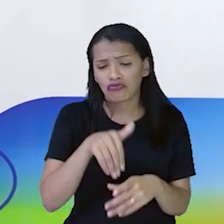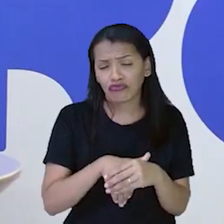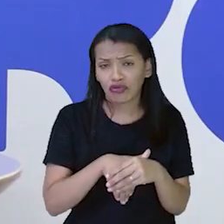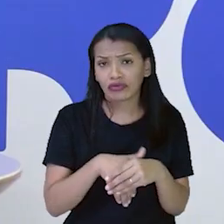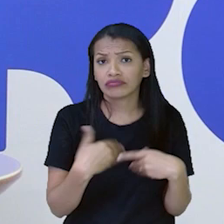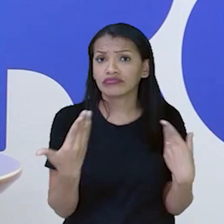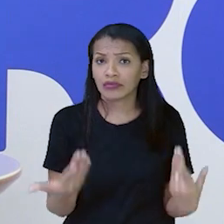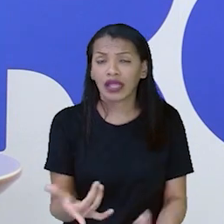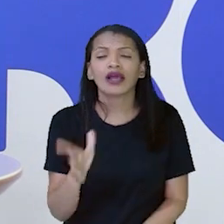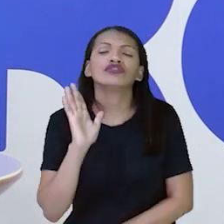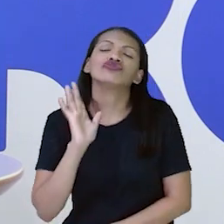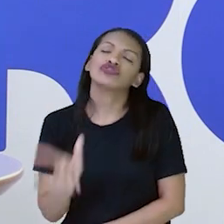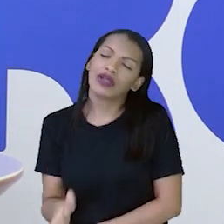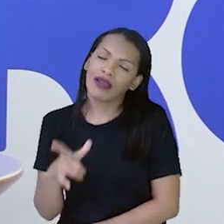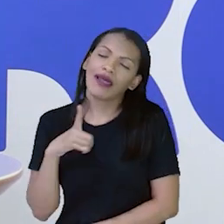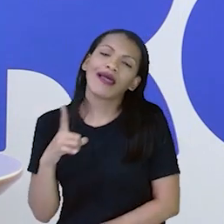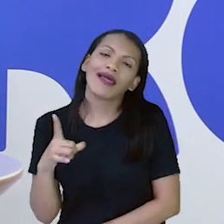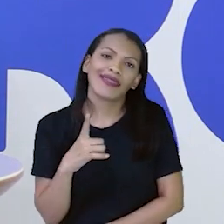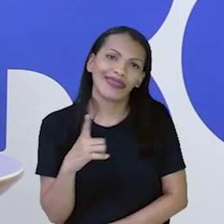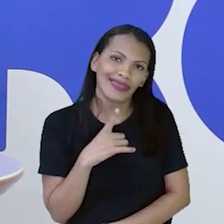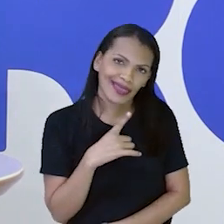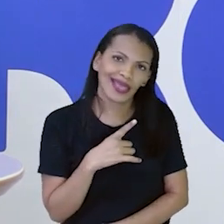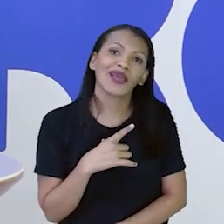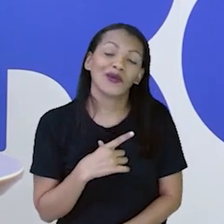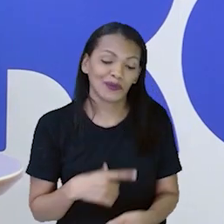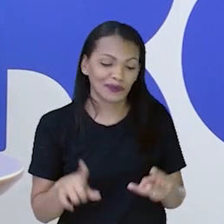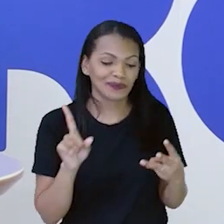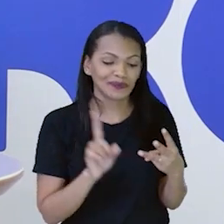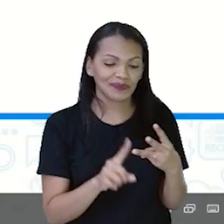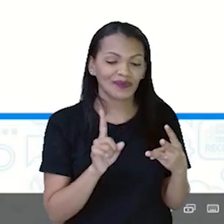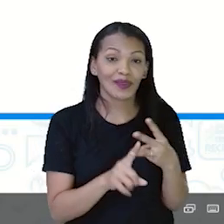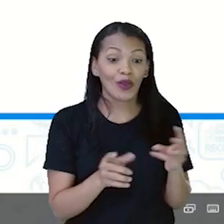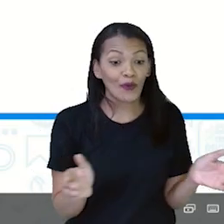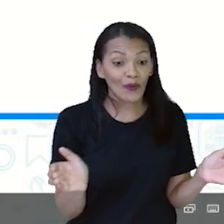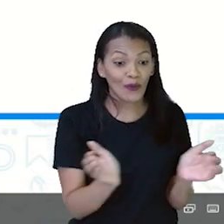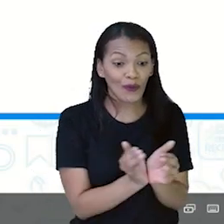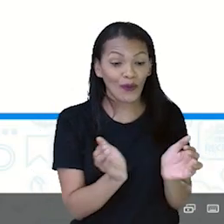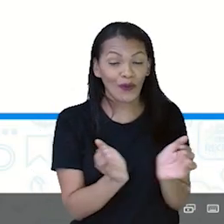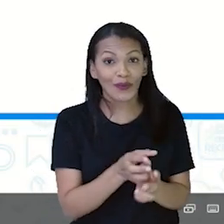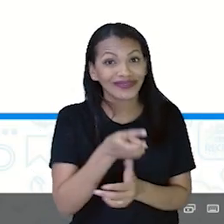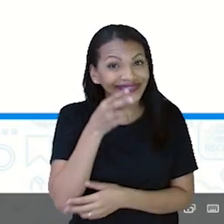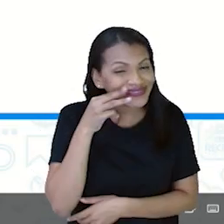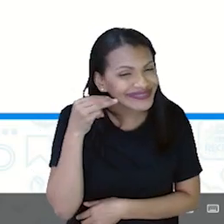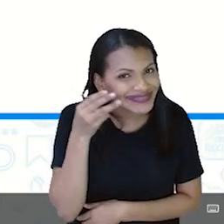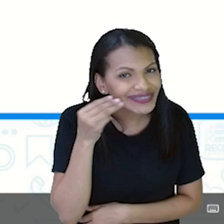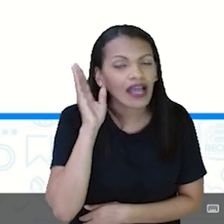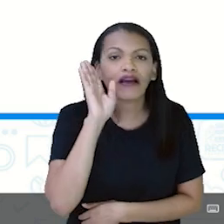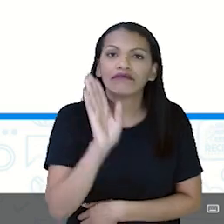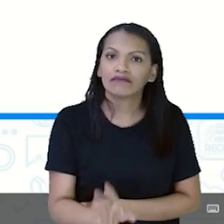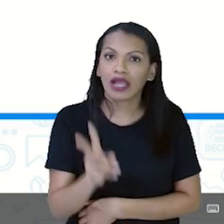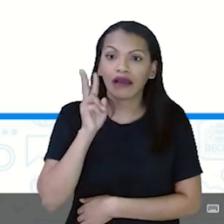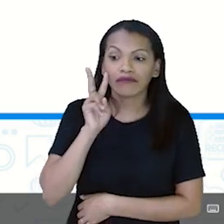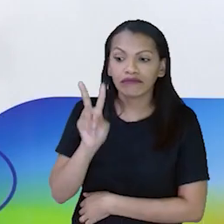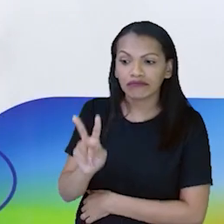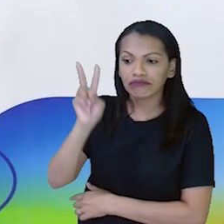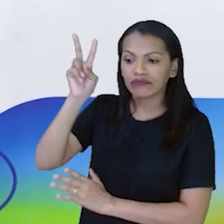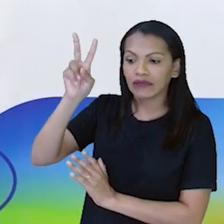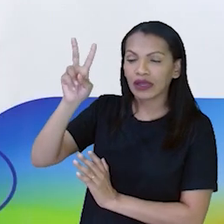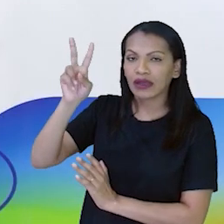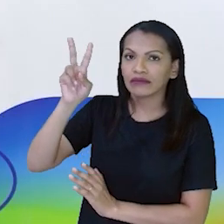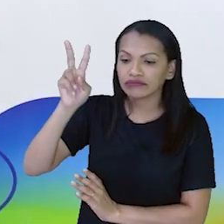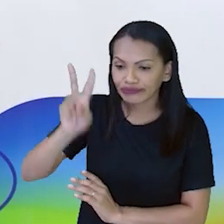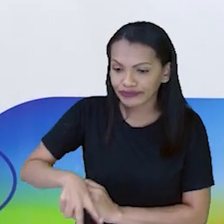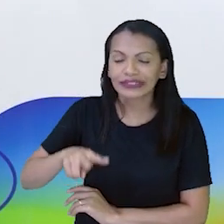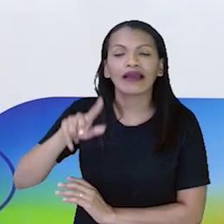Já temos aqui, o Vitor disse que foi a Patrulha de Gatos. Muito bem, Vitor, acertou. Já conseguiu ler aqui essa tabela sem